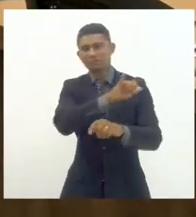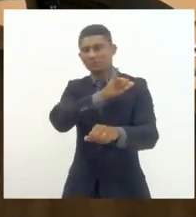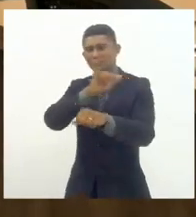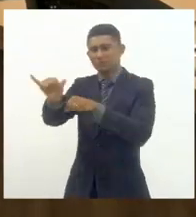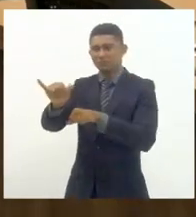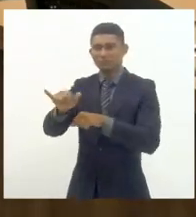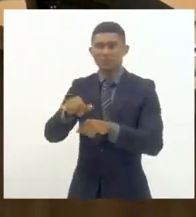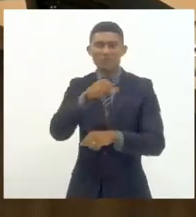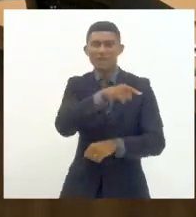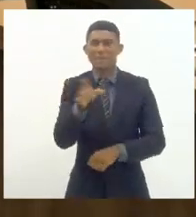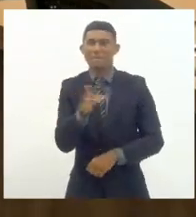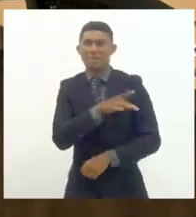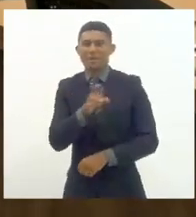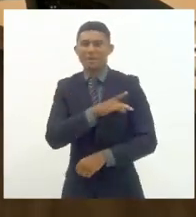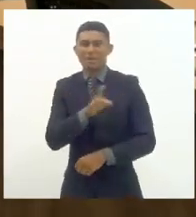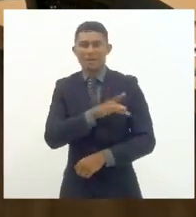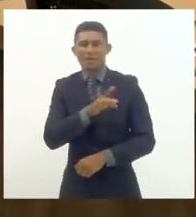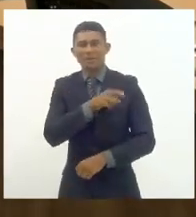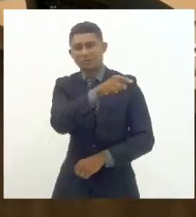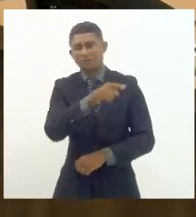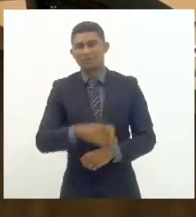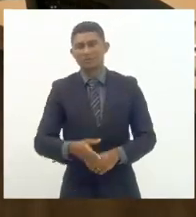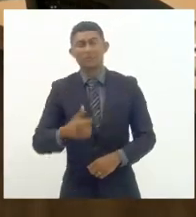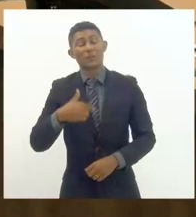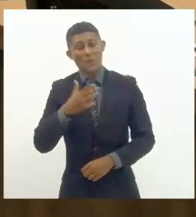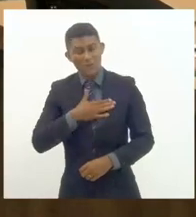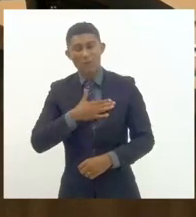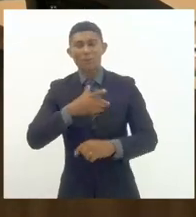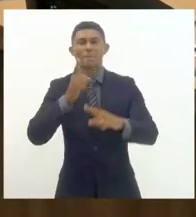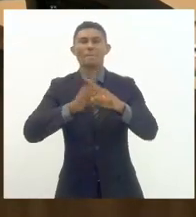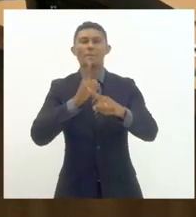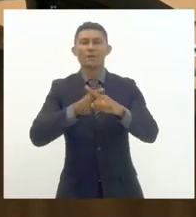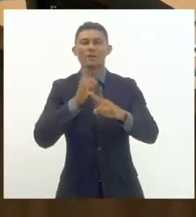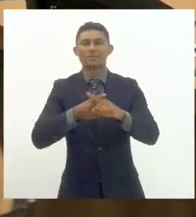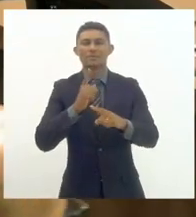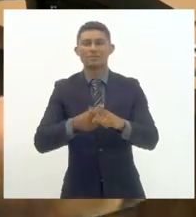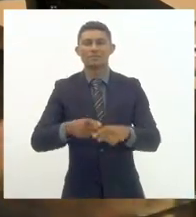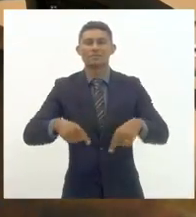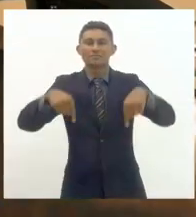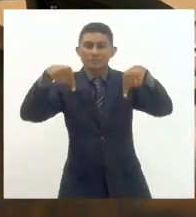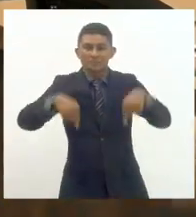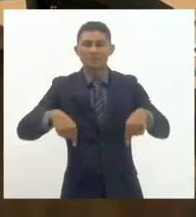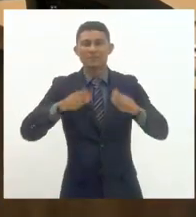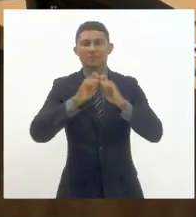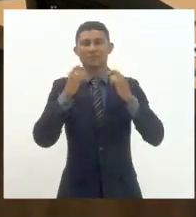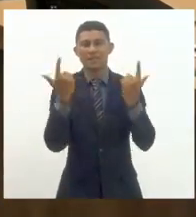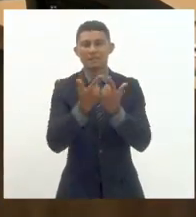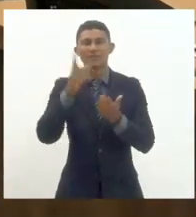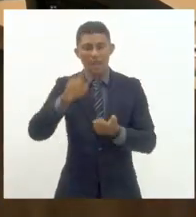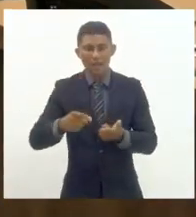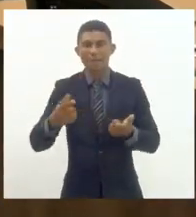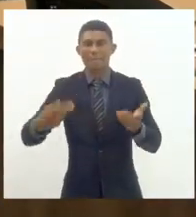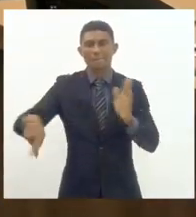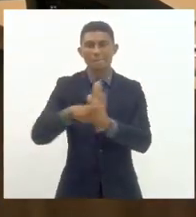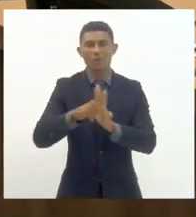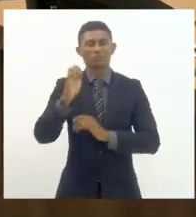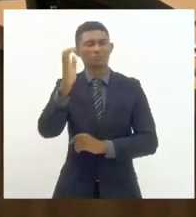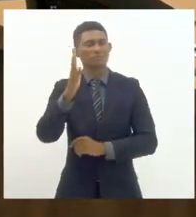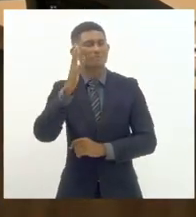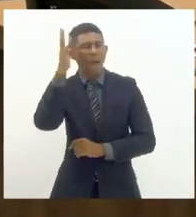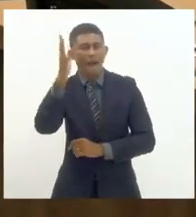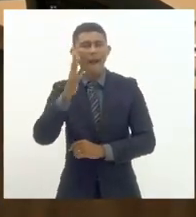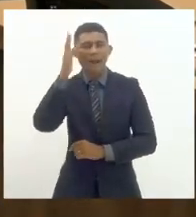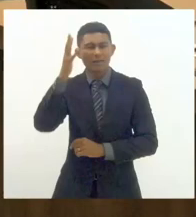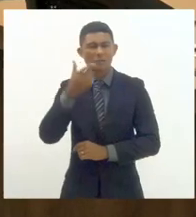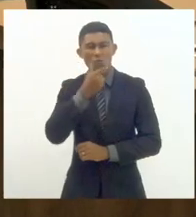medo, deputada enfermeira Rejane. E eu gosto disso, sabe por quê? Porque essa casa de falar é o parlamento. E esses